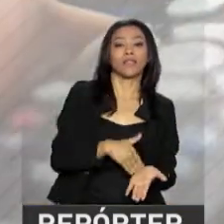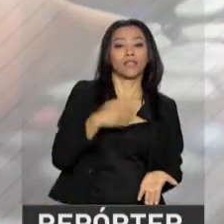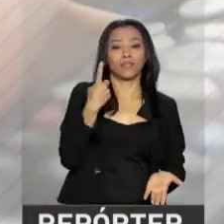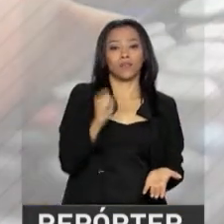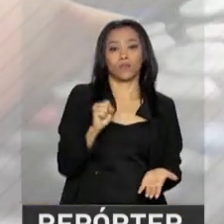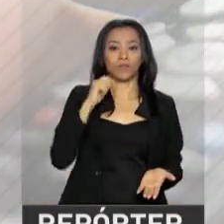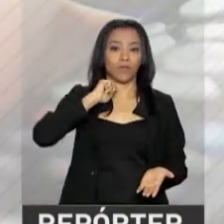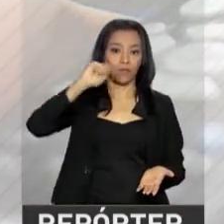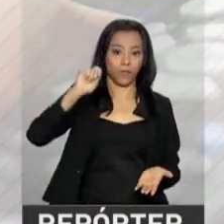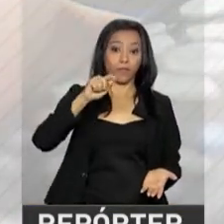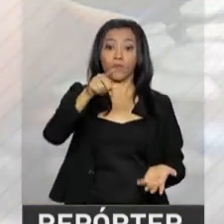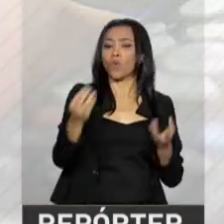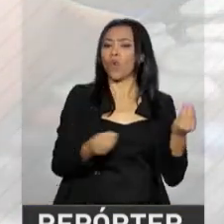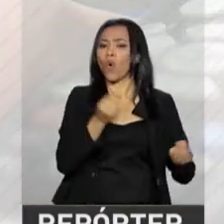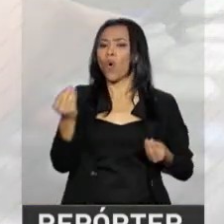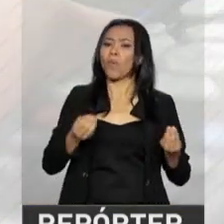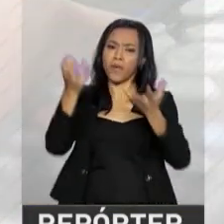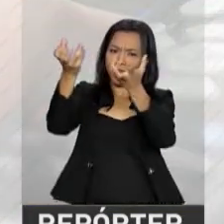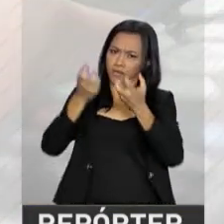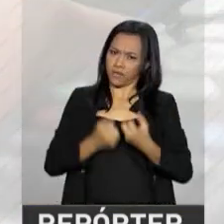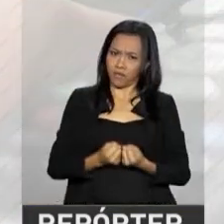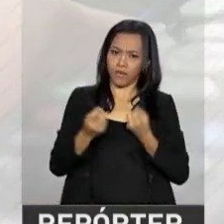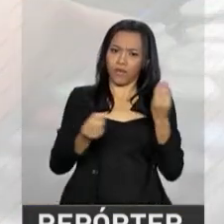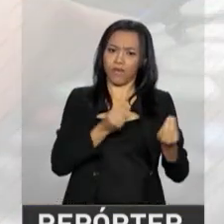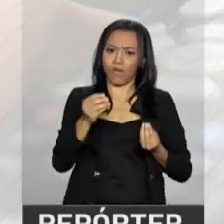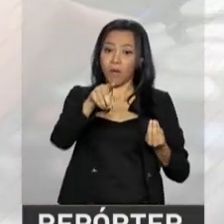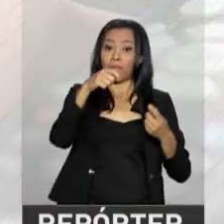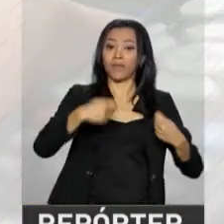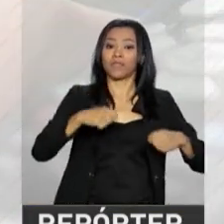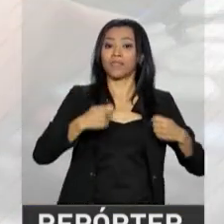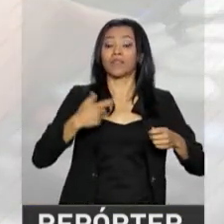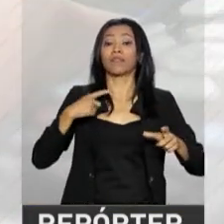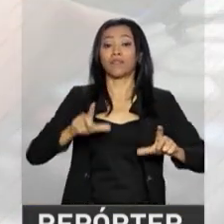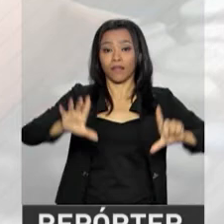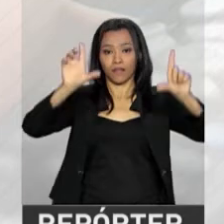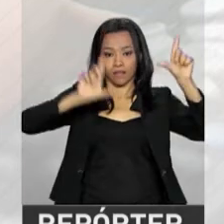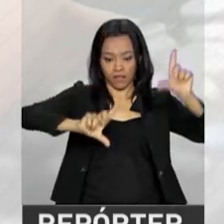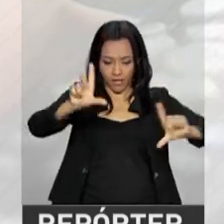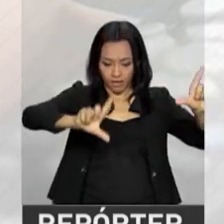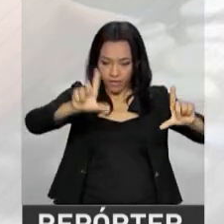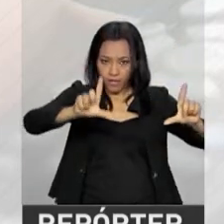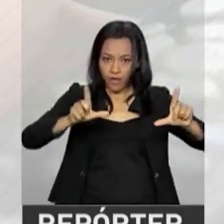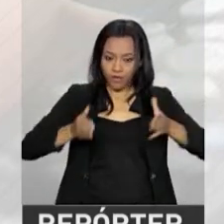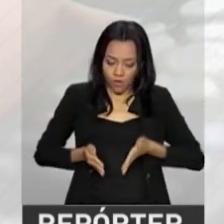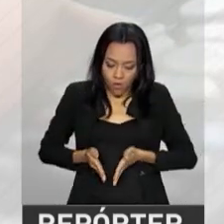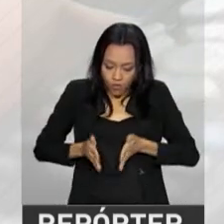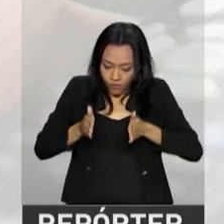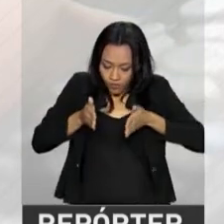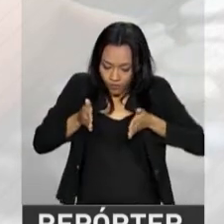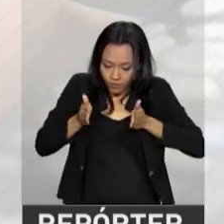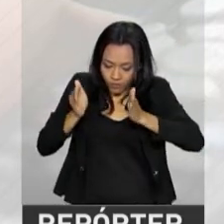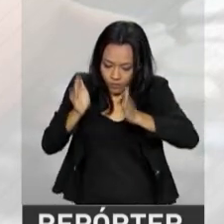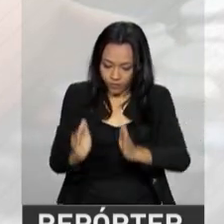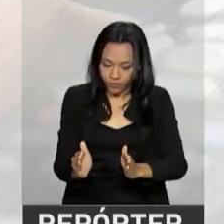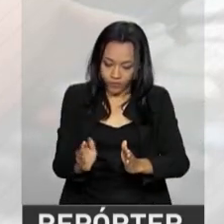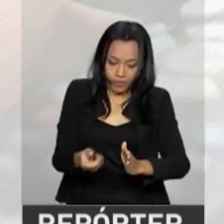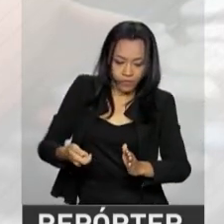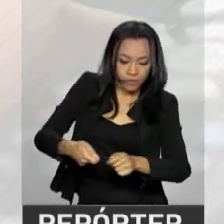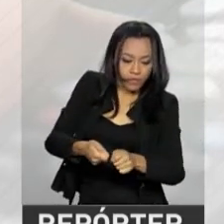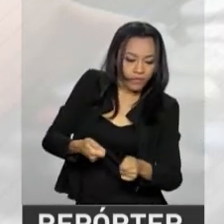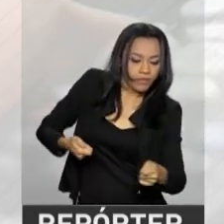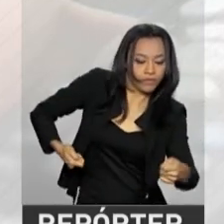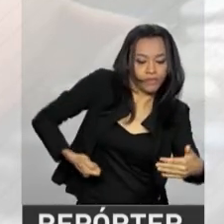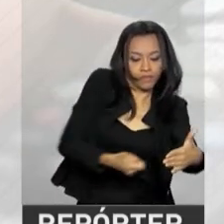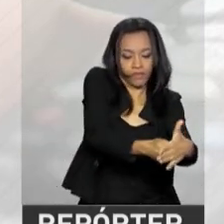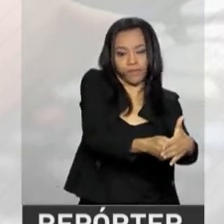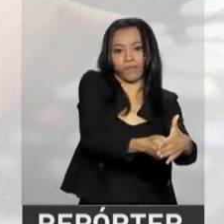sinal digital, é preciso ter um aparelho de televisão com conversor embutido ou colocar um conversor no aparelho antigo,